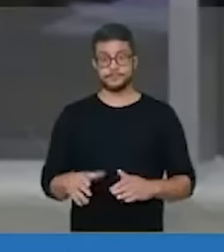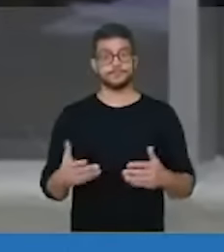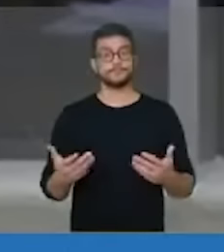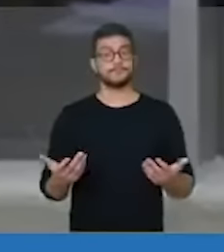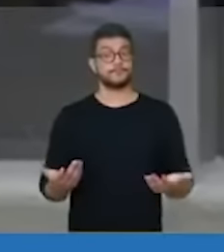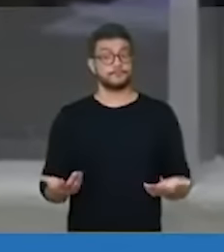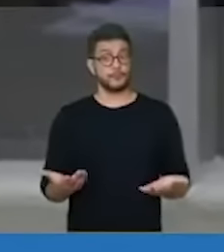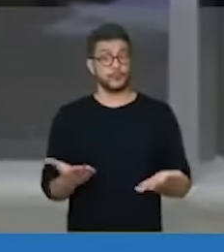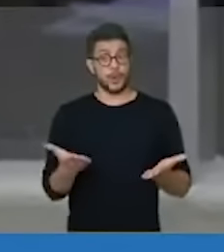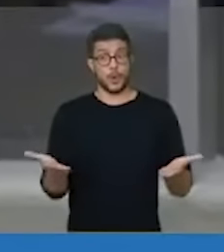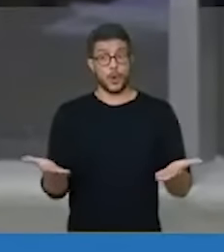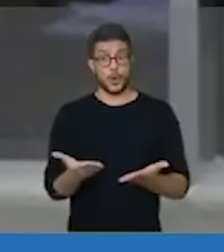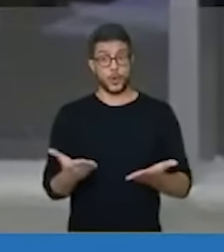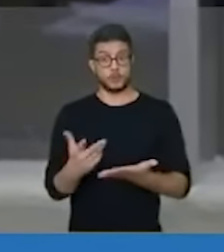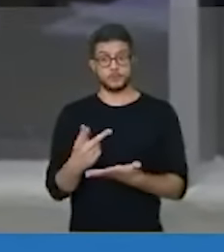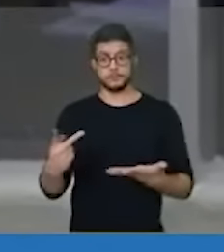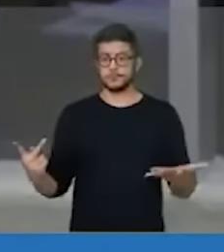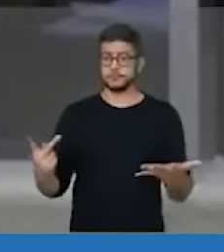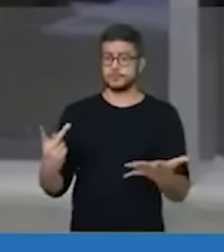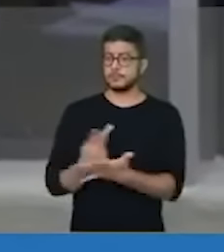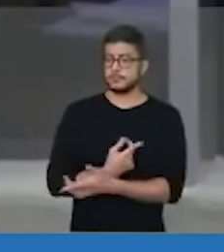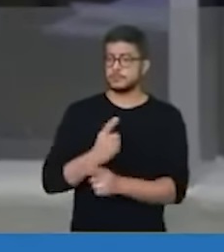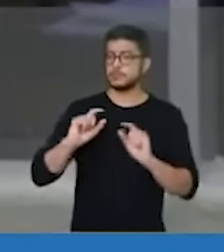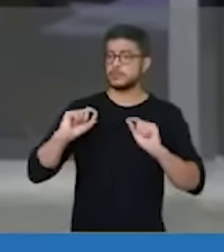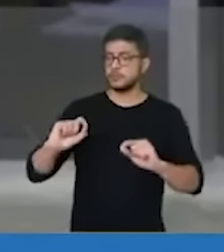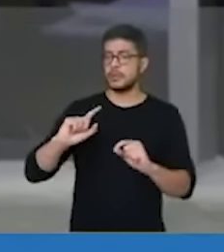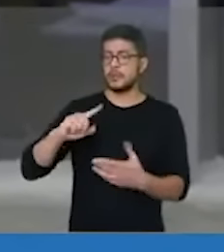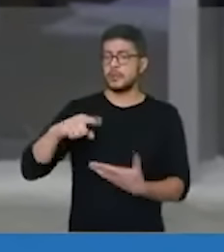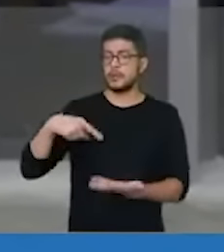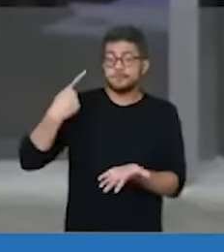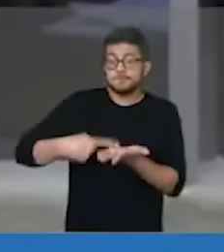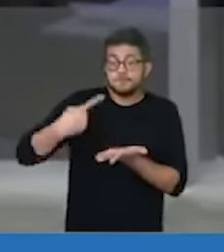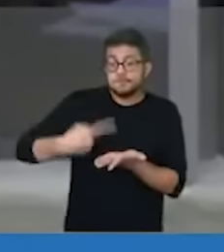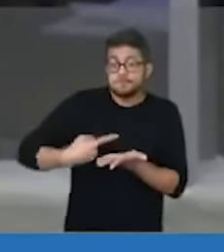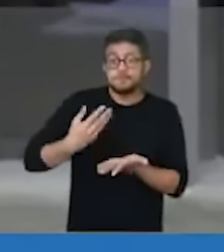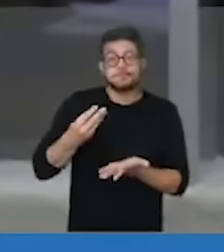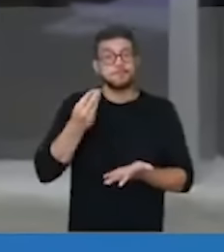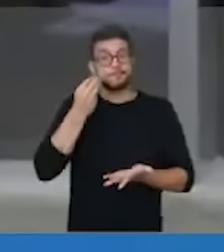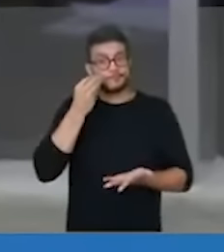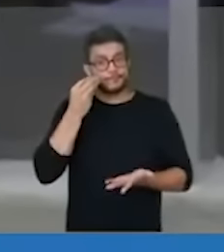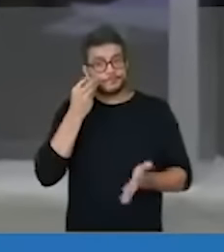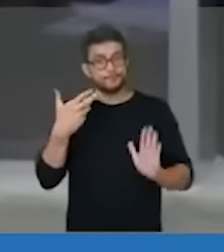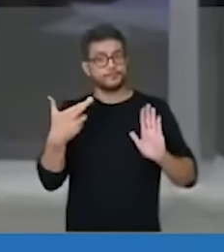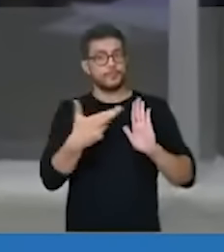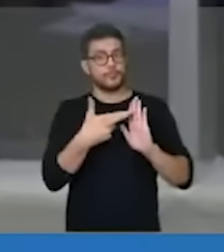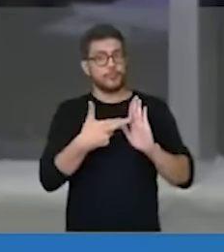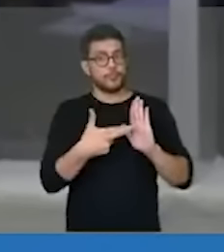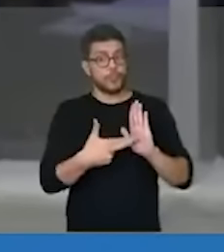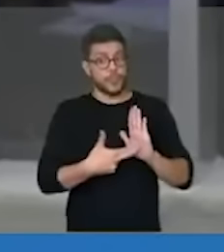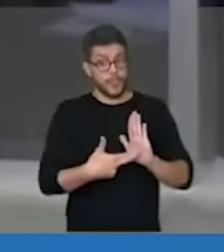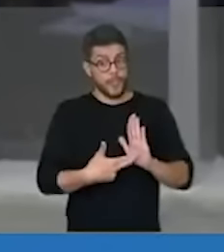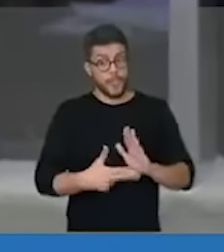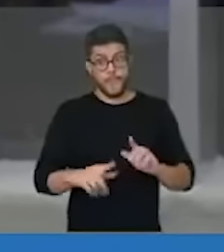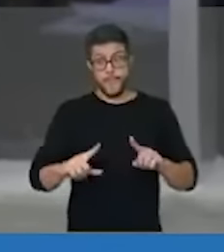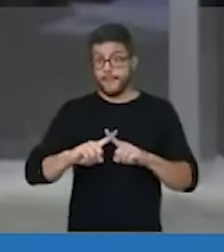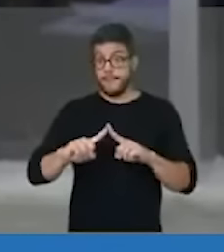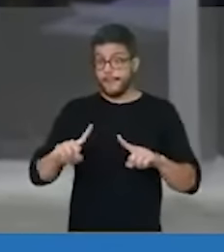hoje é um acordo para tentar regulamentar. Entende? Mas ela precisa garantir que